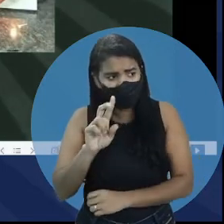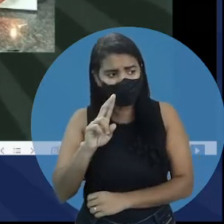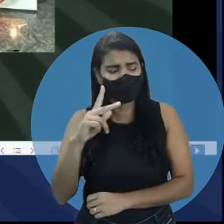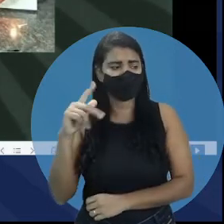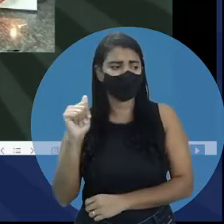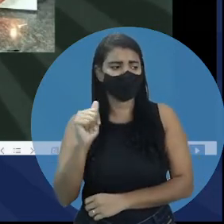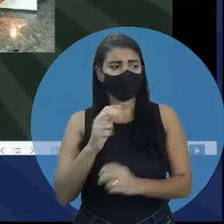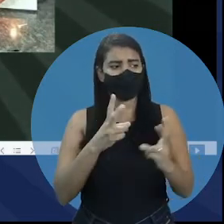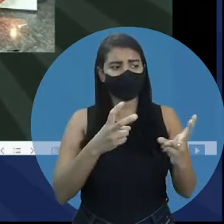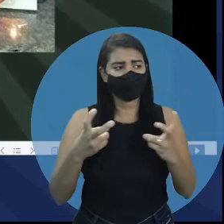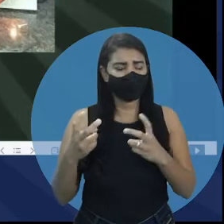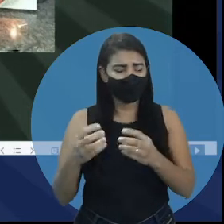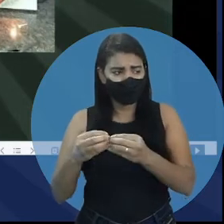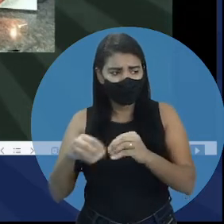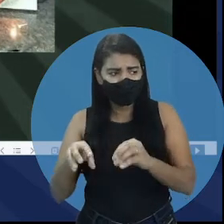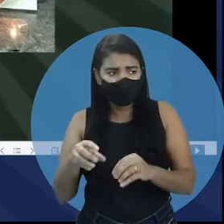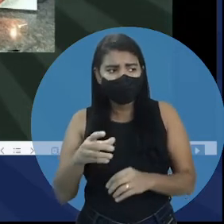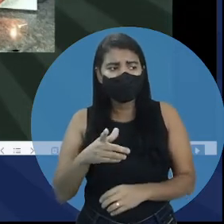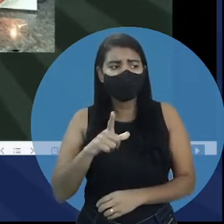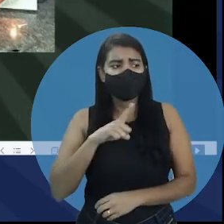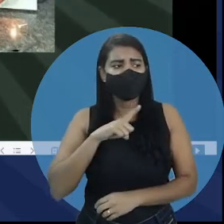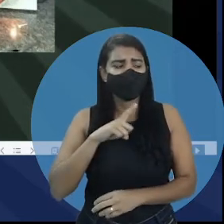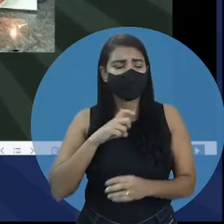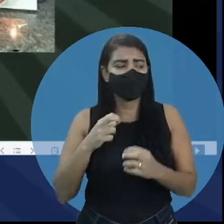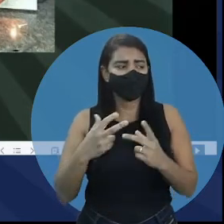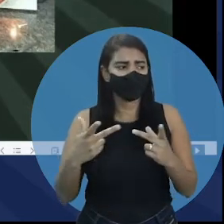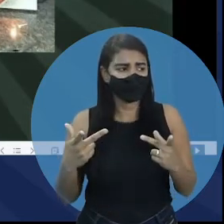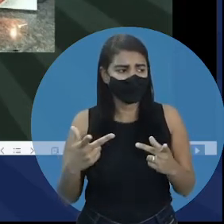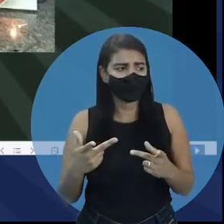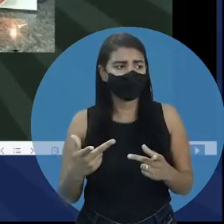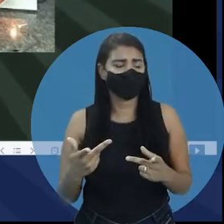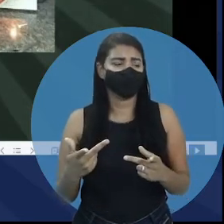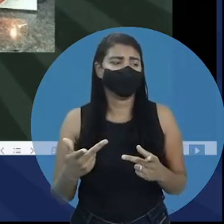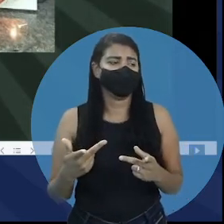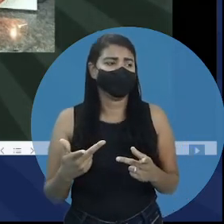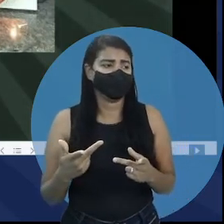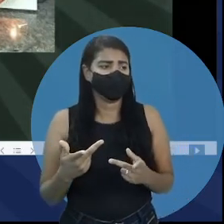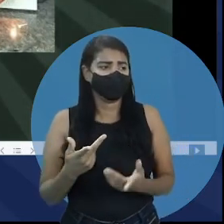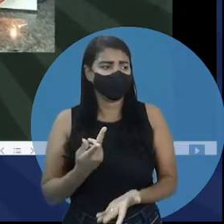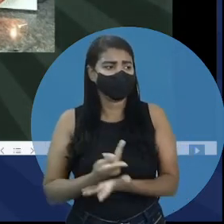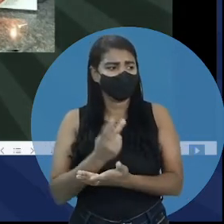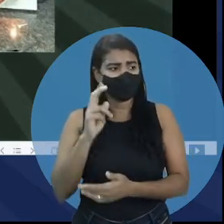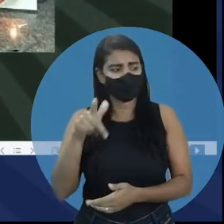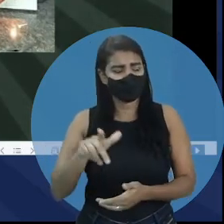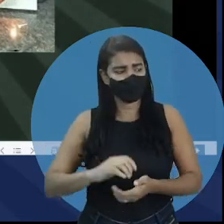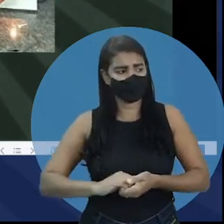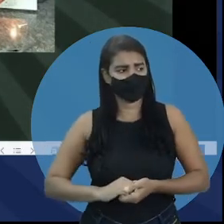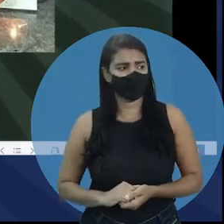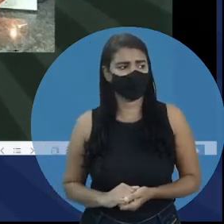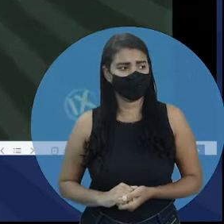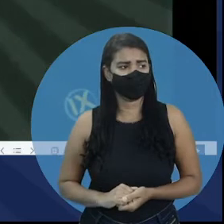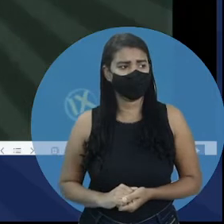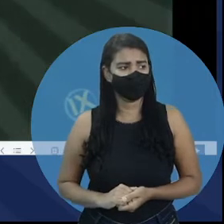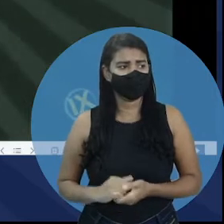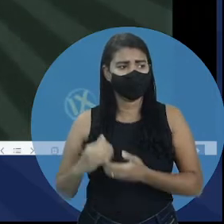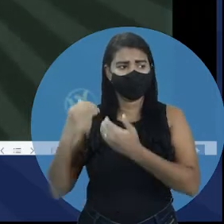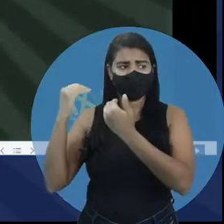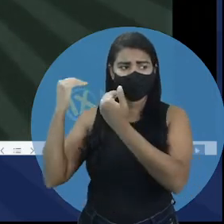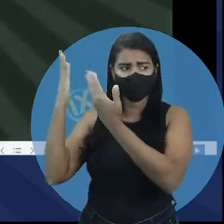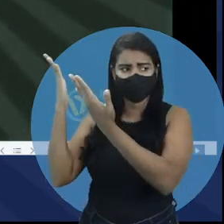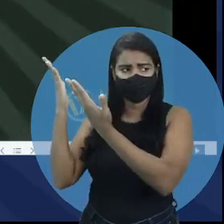ovo tinha algum orifício de escape, né, de oclusão ou não. Pode passar.